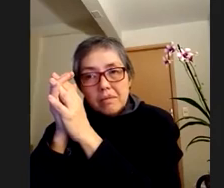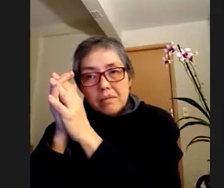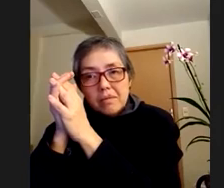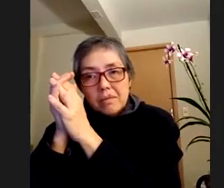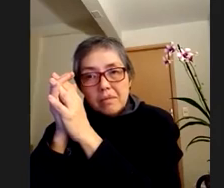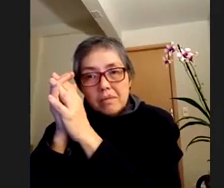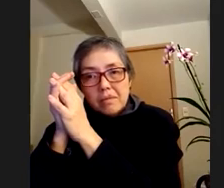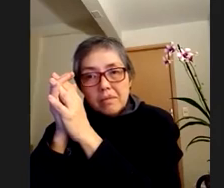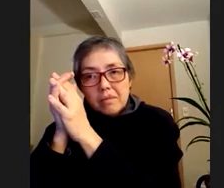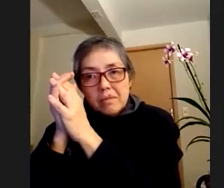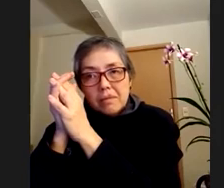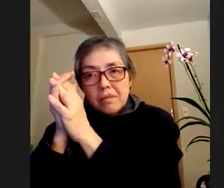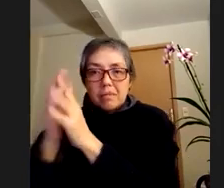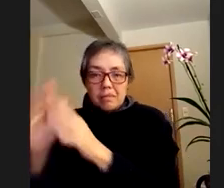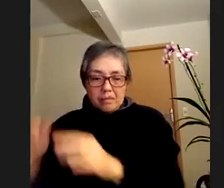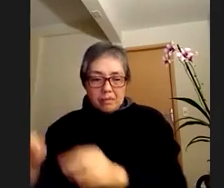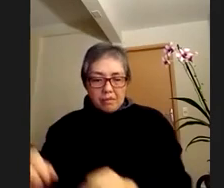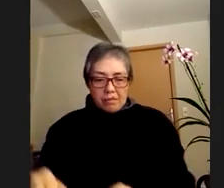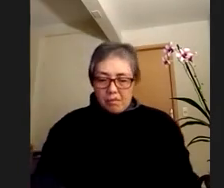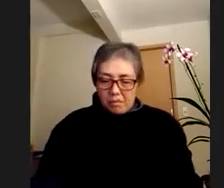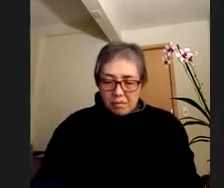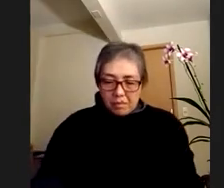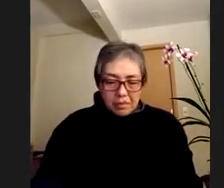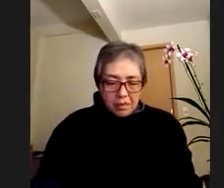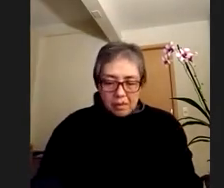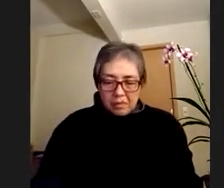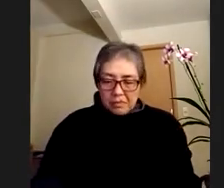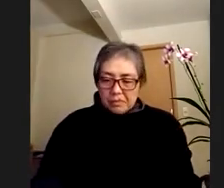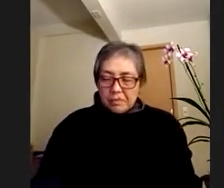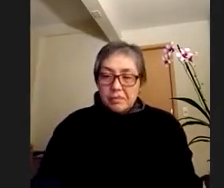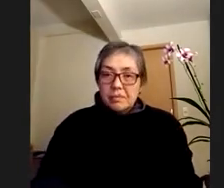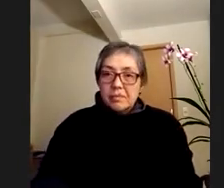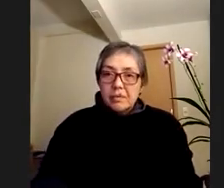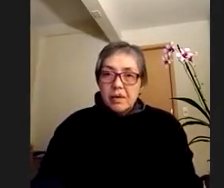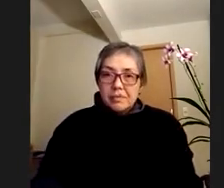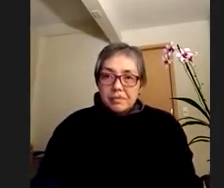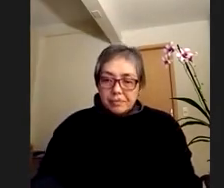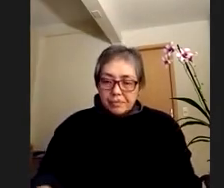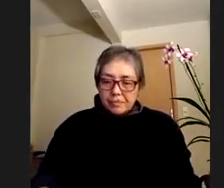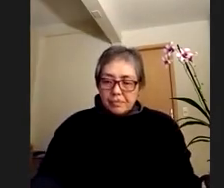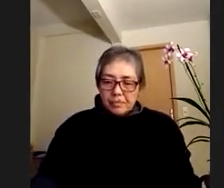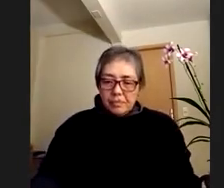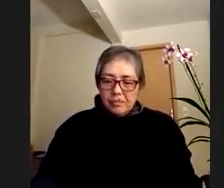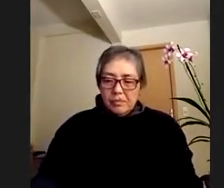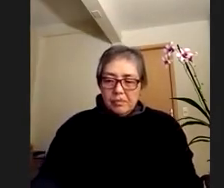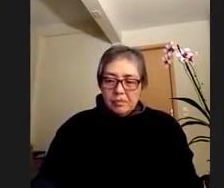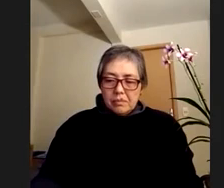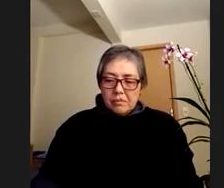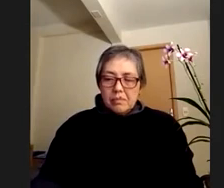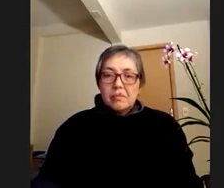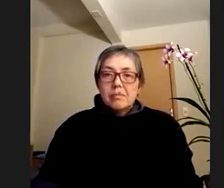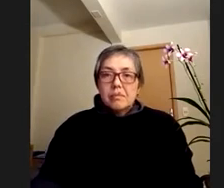negociação com as empresas, com o patronal, os planos de saúde, né? Isso a gente vem conversando muito tempo, converso